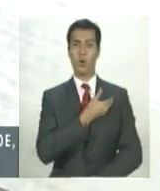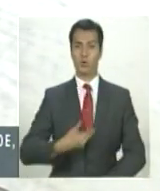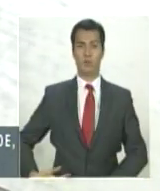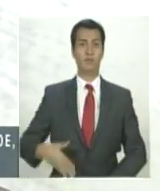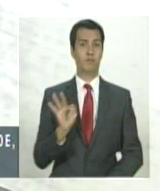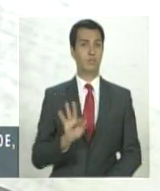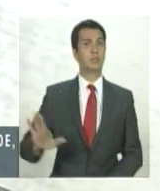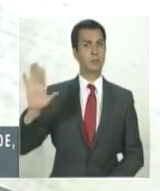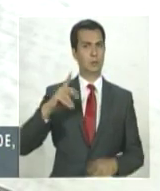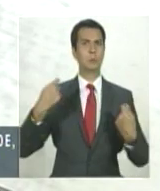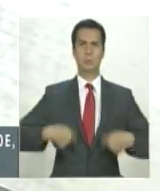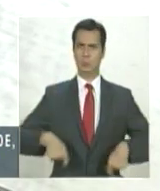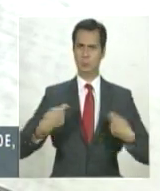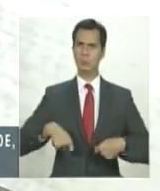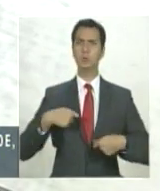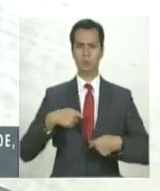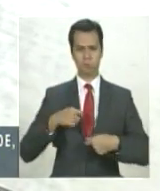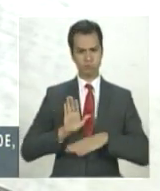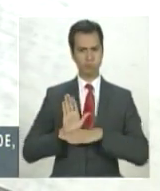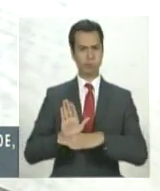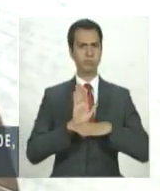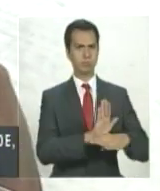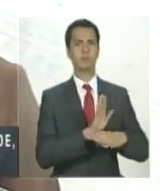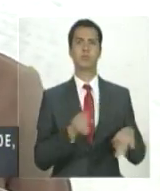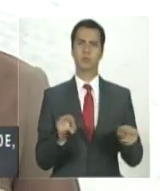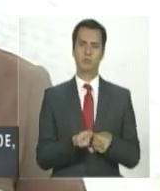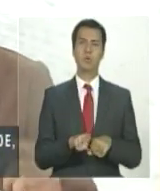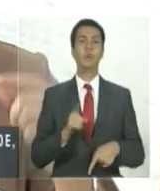necessário que nós